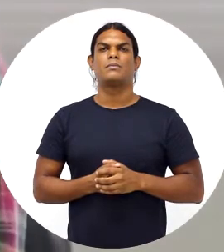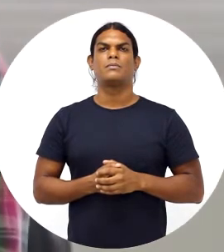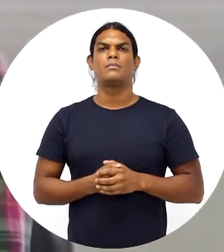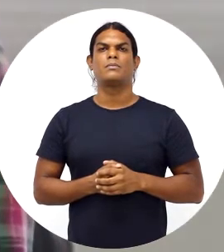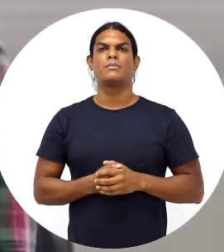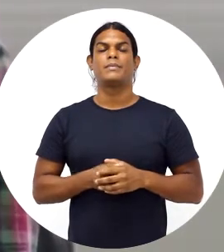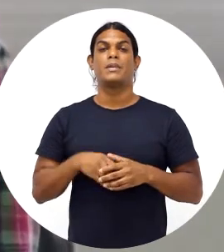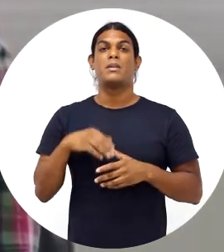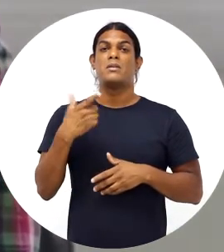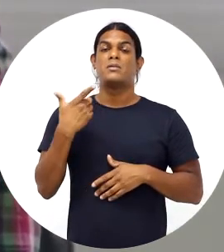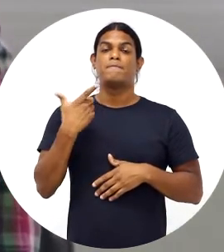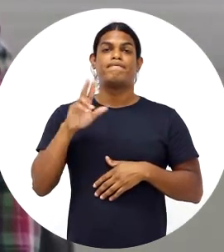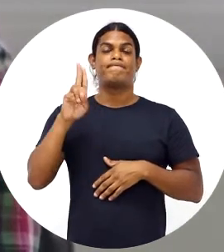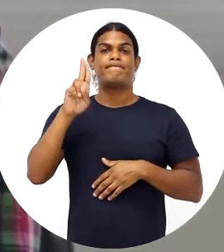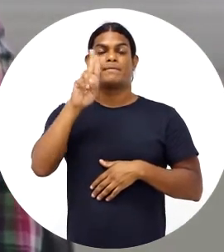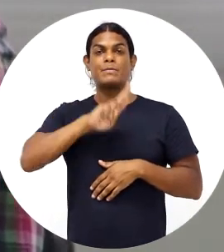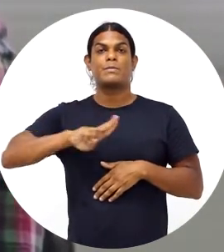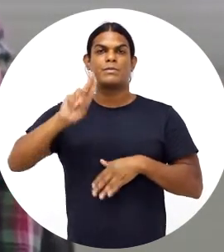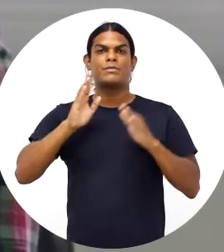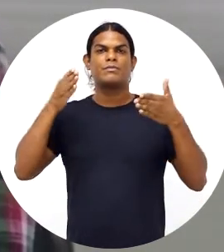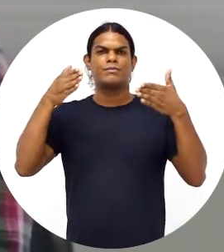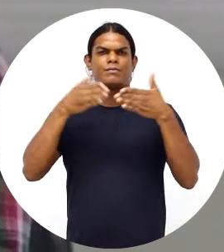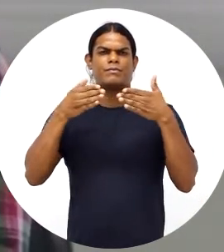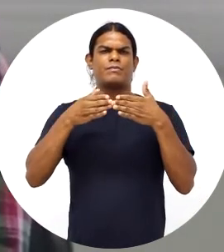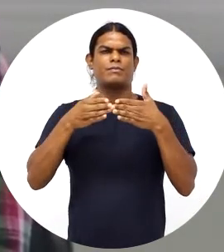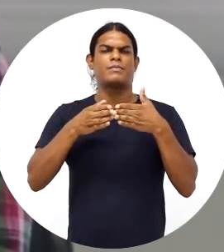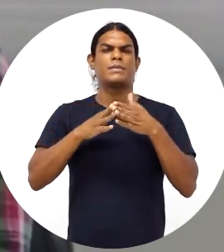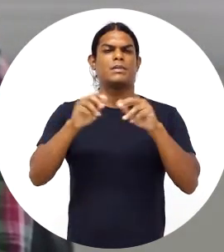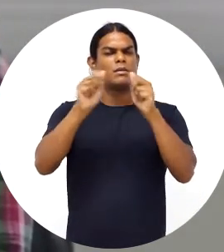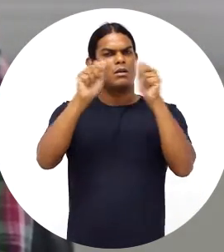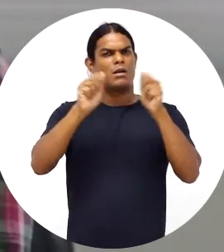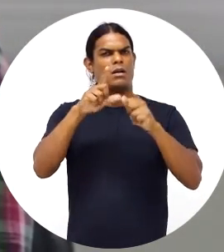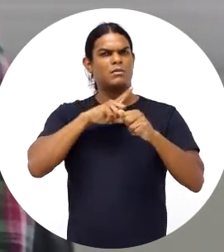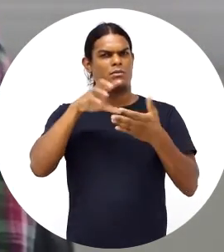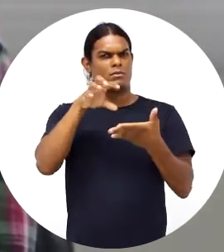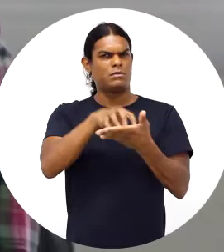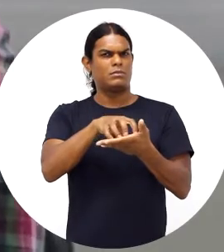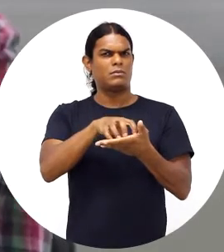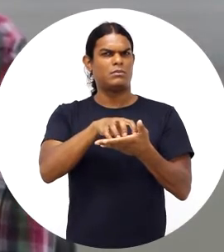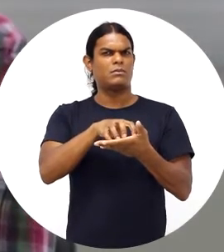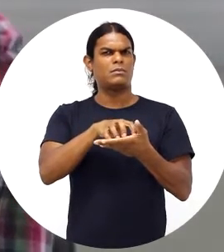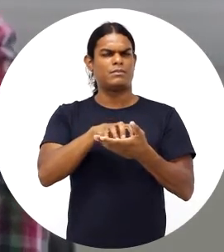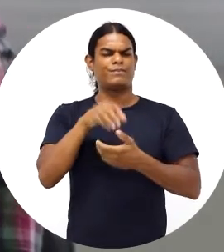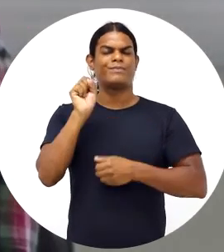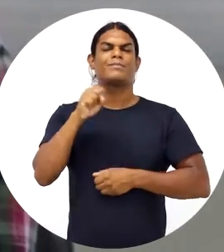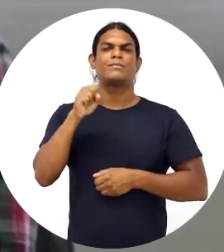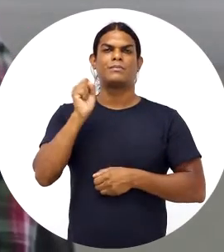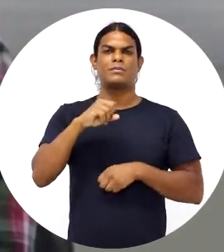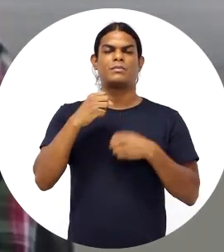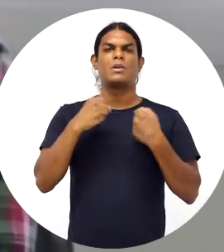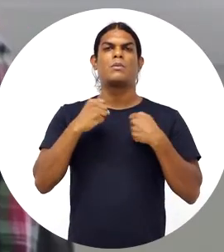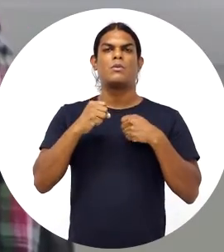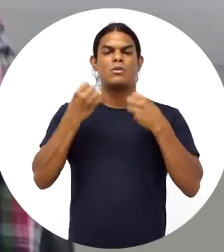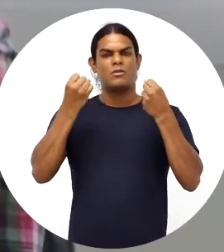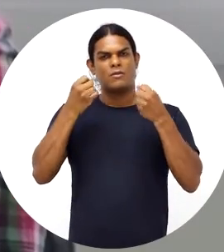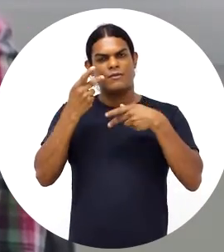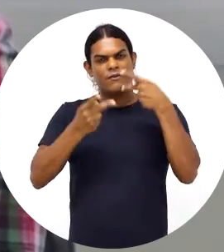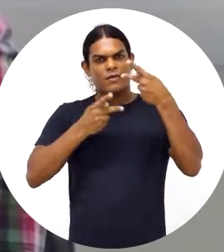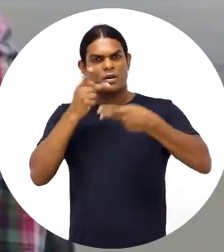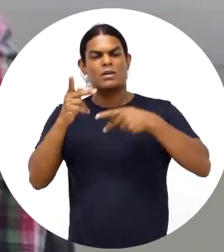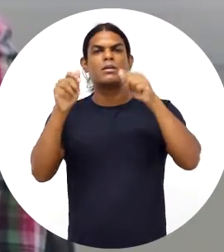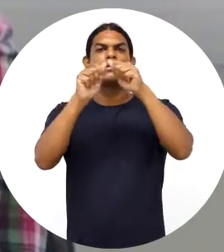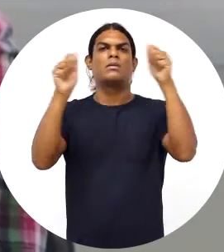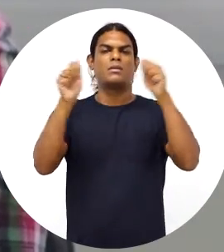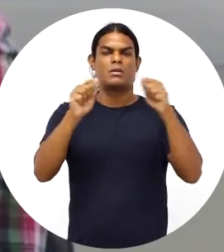Apesar de não ter utilidade prática, será que a arte tem a sua função? Sim, a gente pode dizer que a arte tem